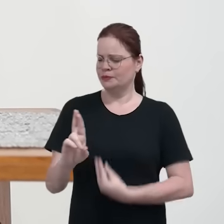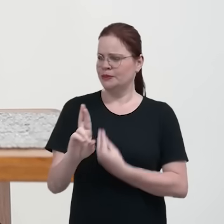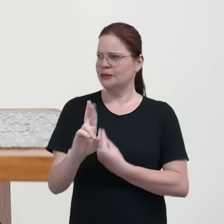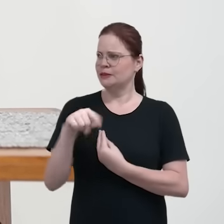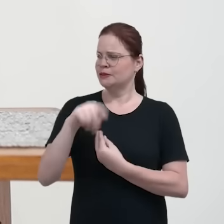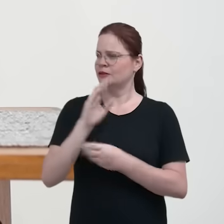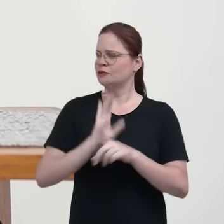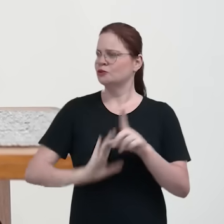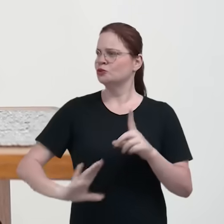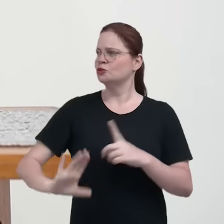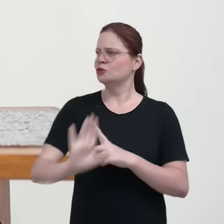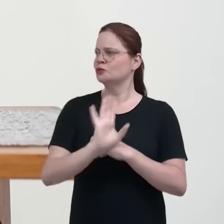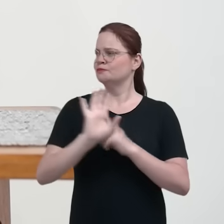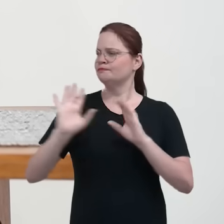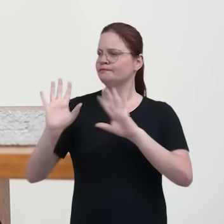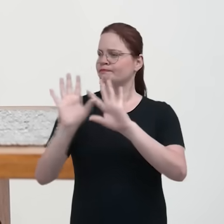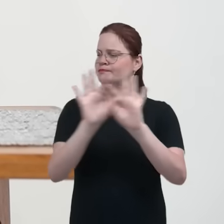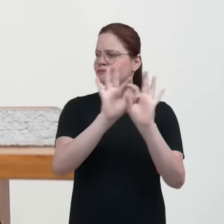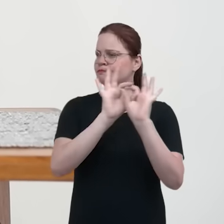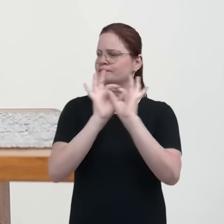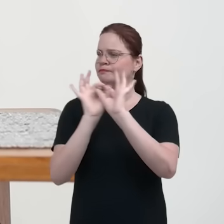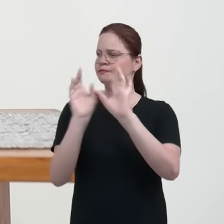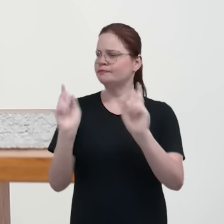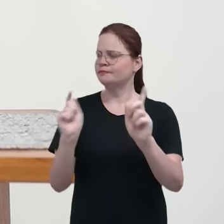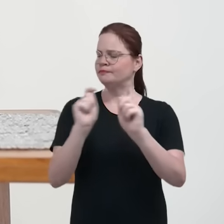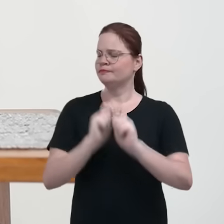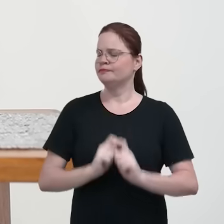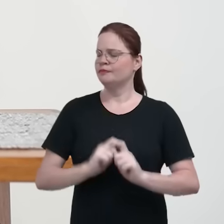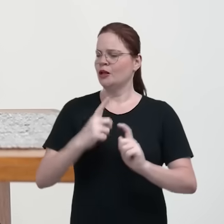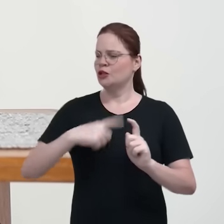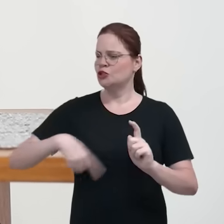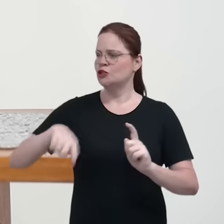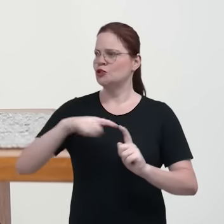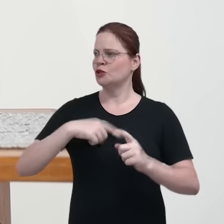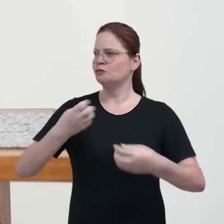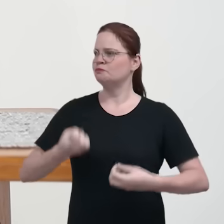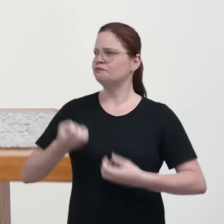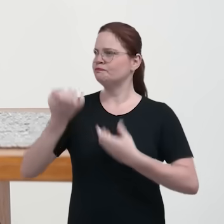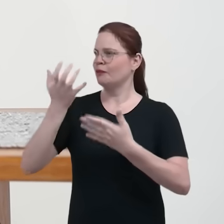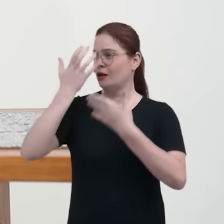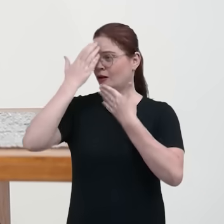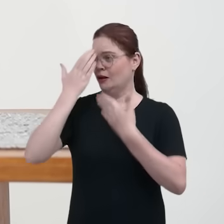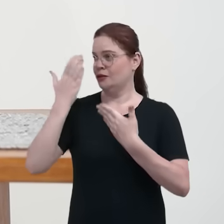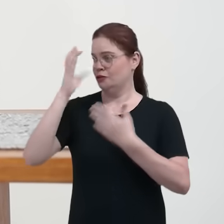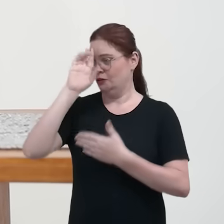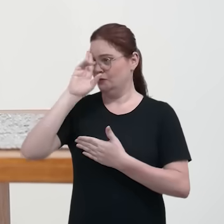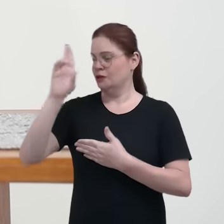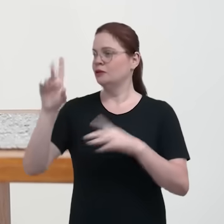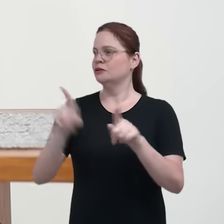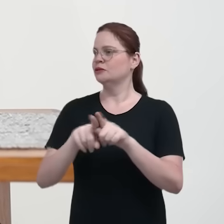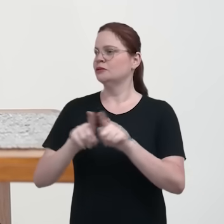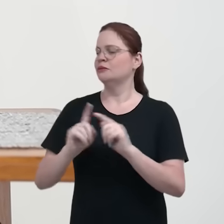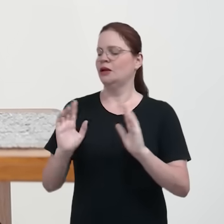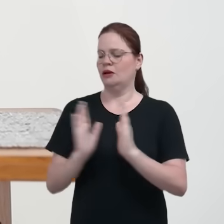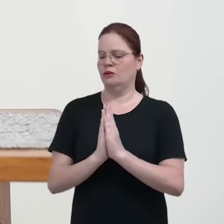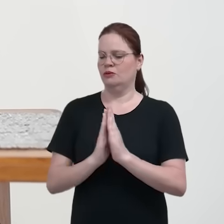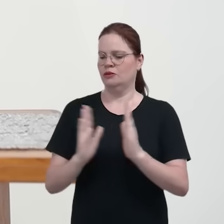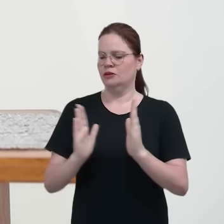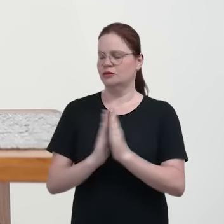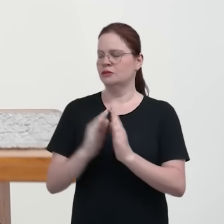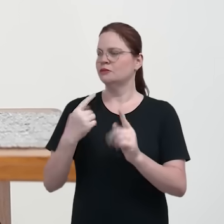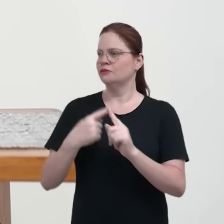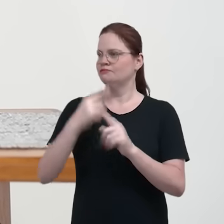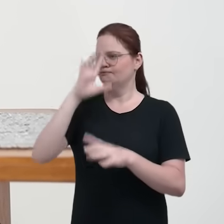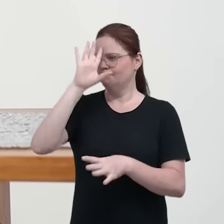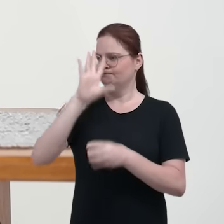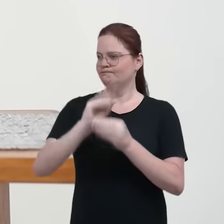em que possamos expressar a Ti a nossa gratidão e a nossa oração. Sabemos